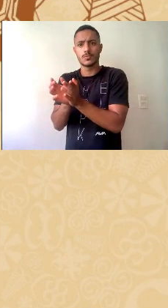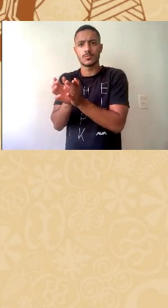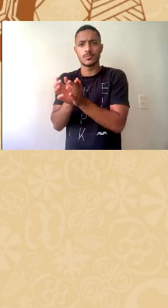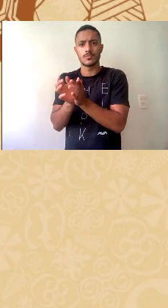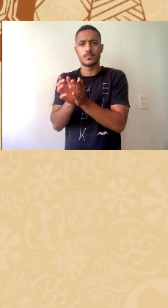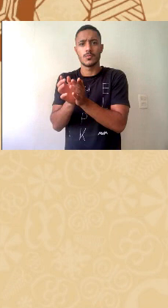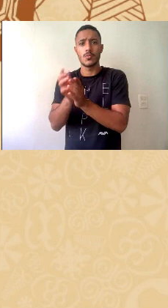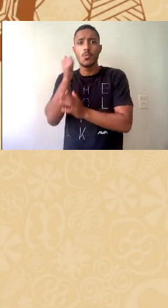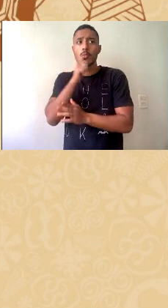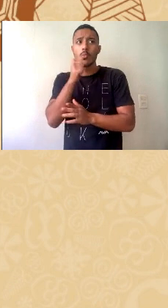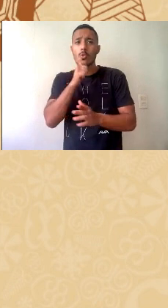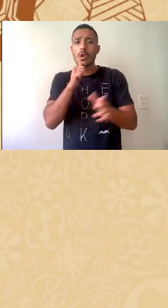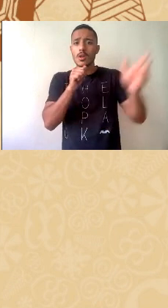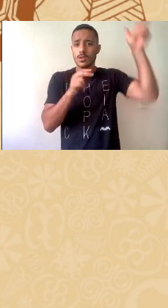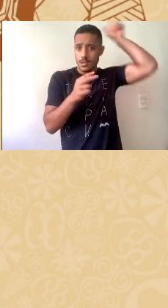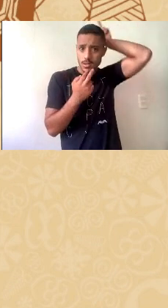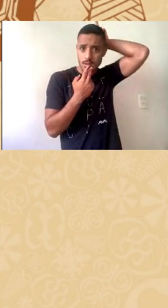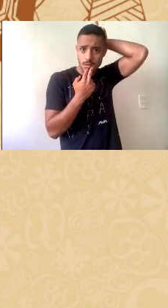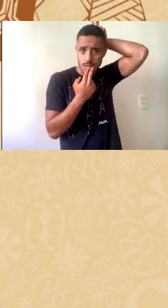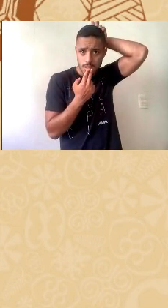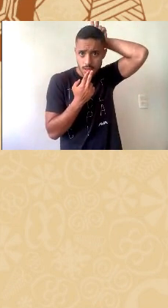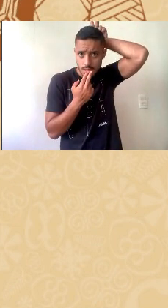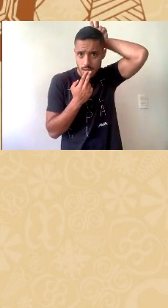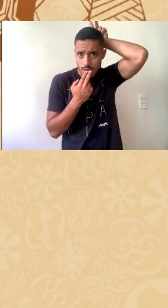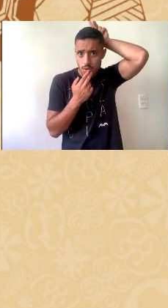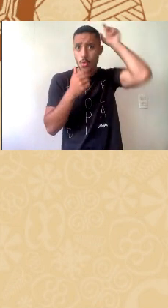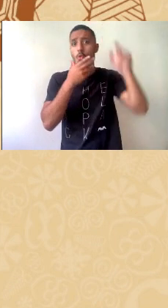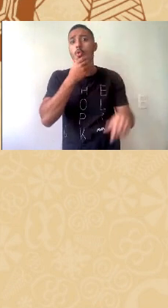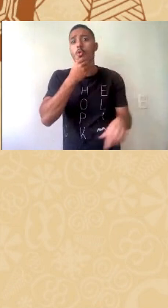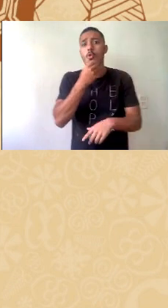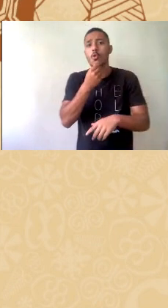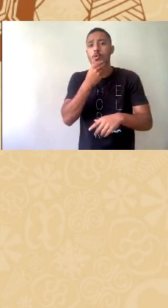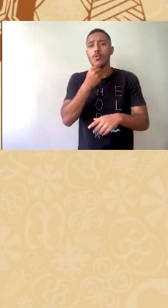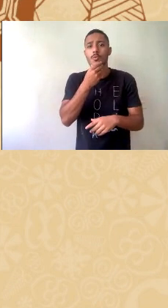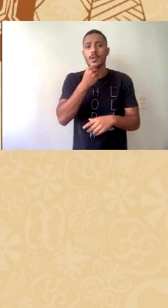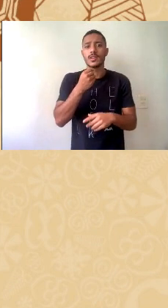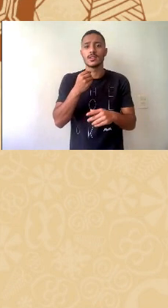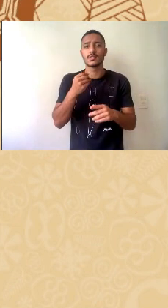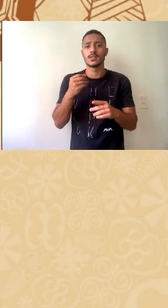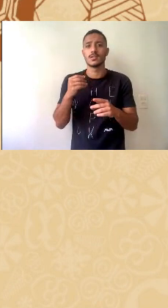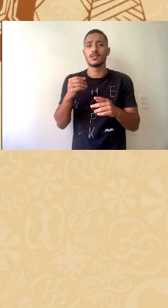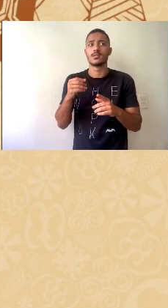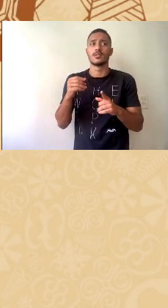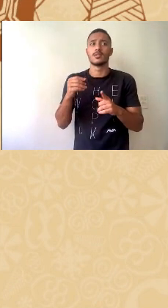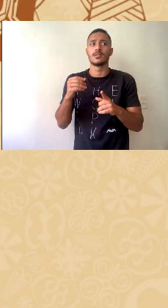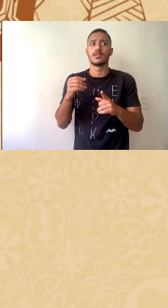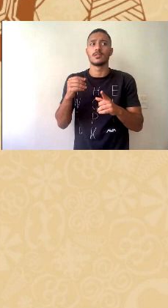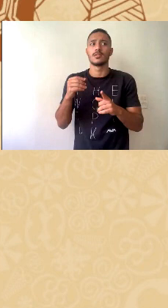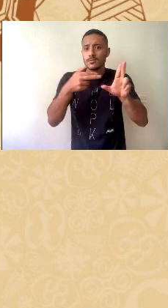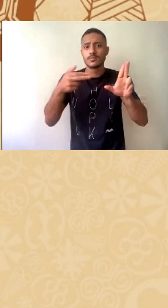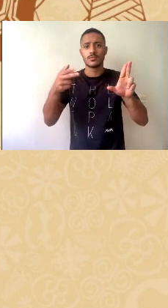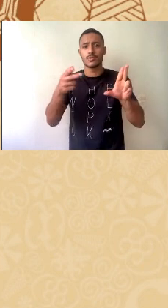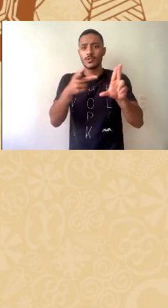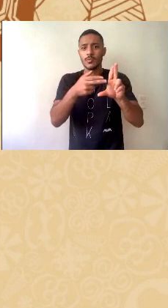mulheres indígenas, homens trans, né, participando dessa gestão. E aí, para terminar,